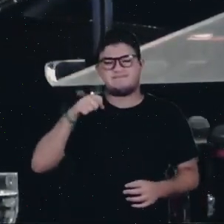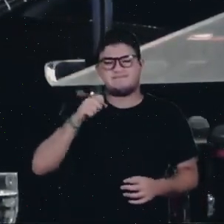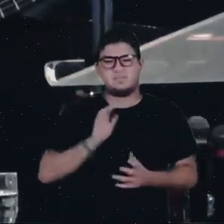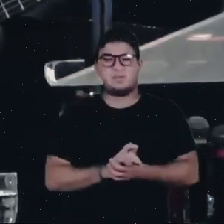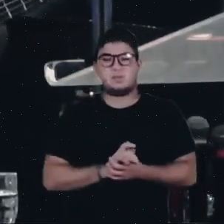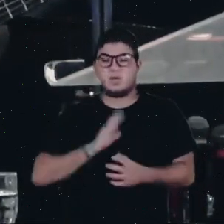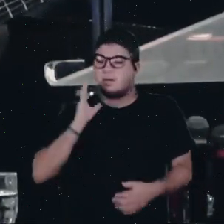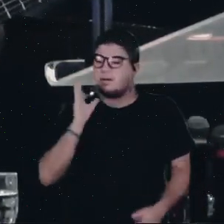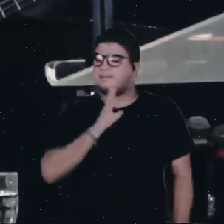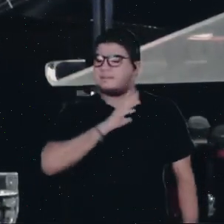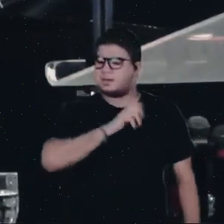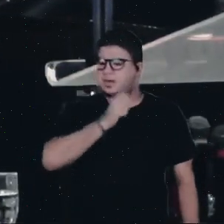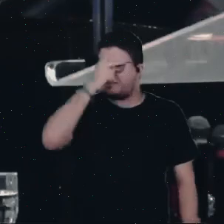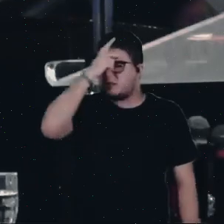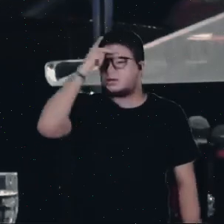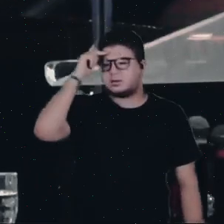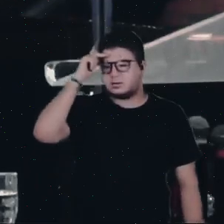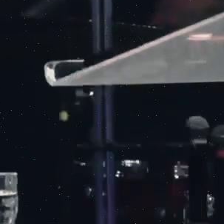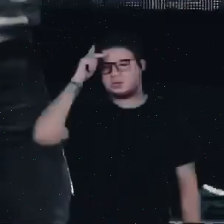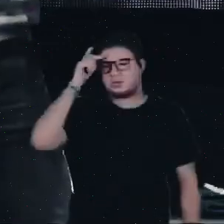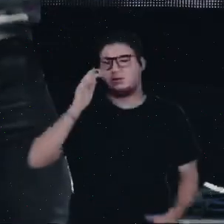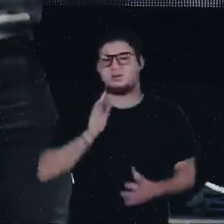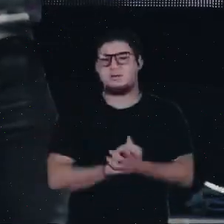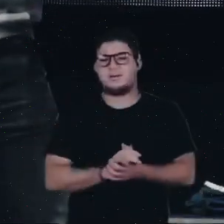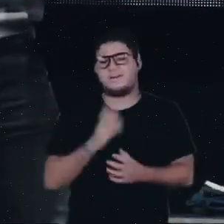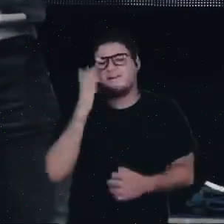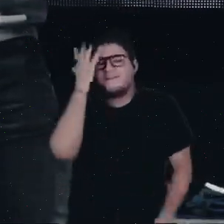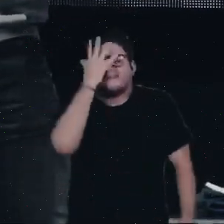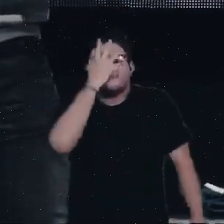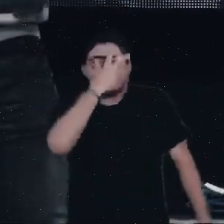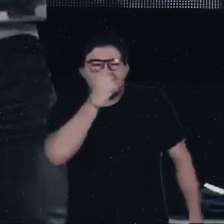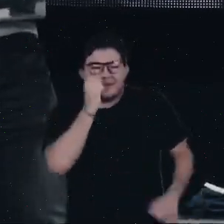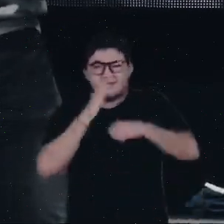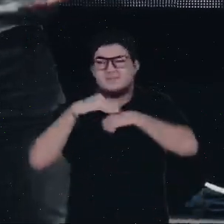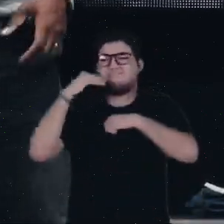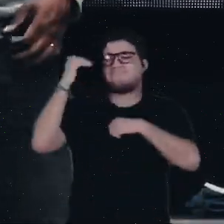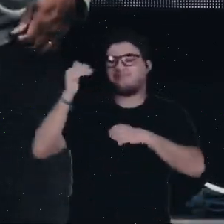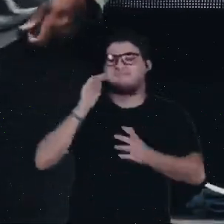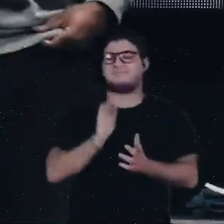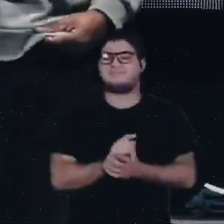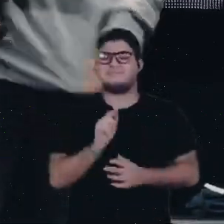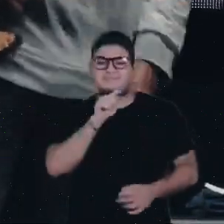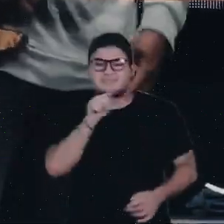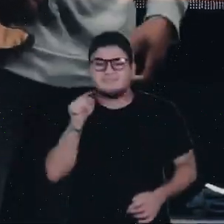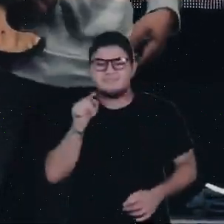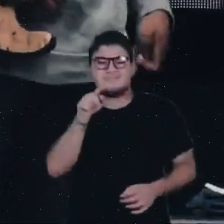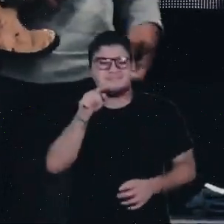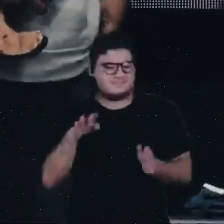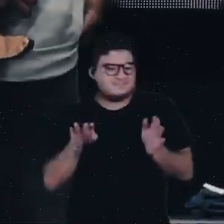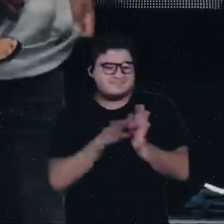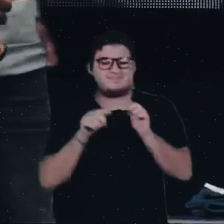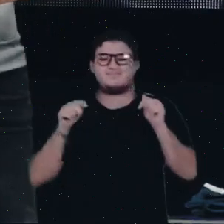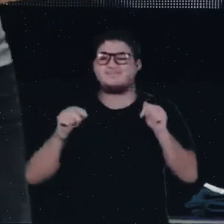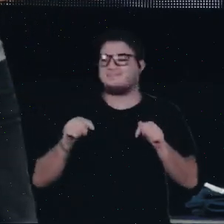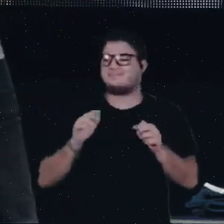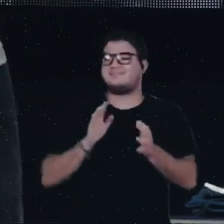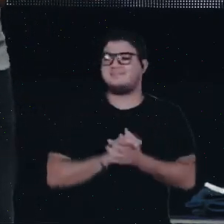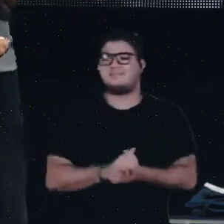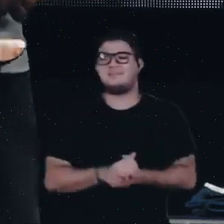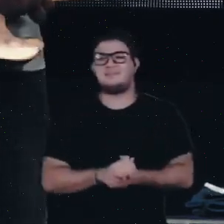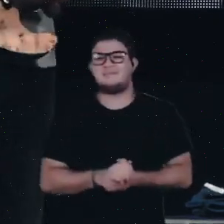Quem ama é mais bonito. É por isso que você está aqui.